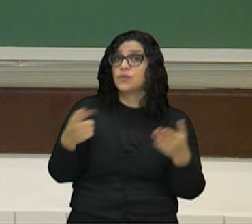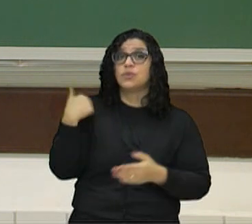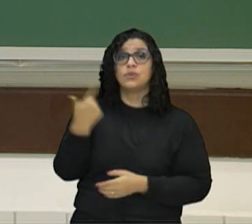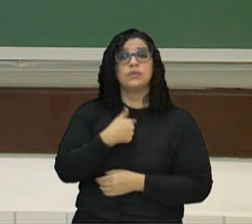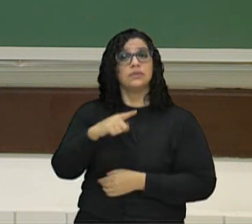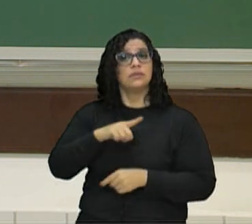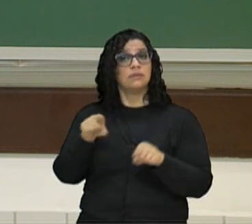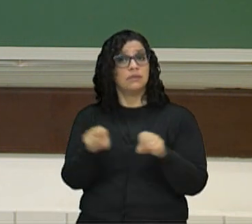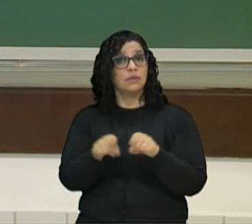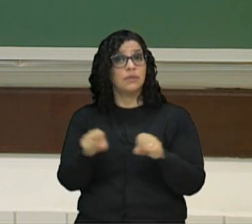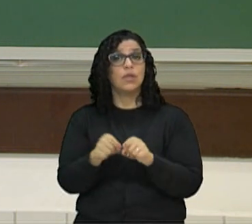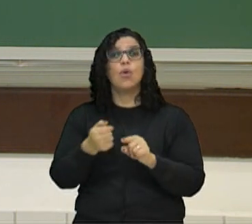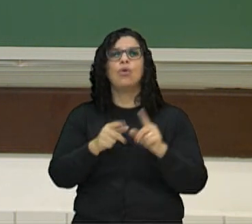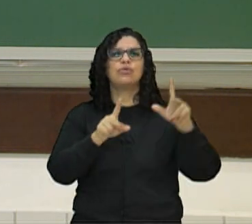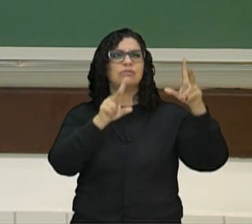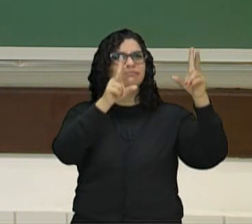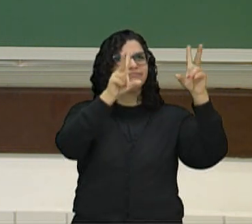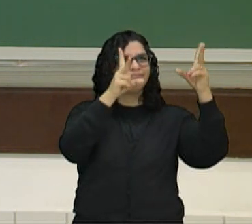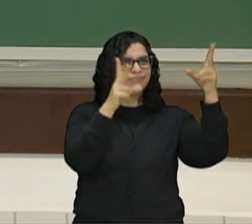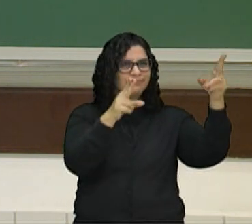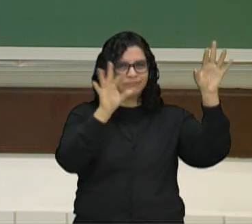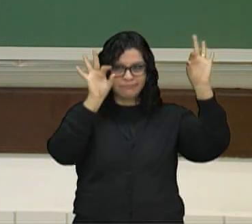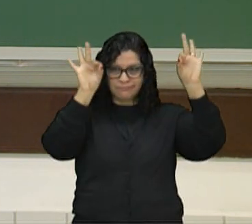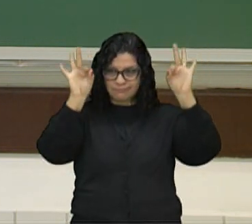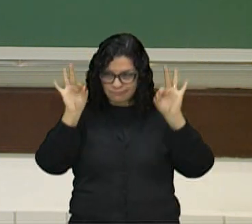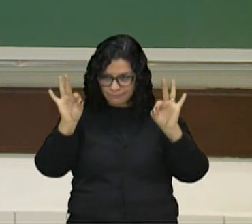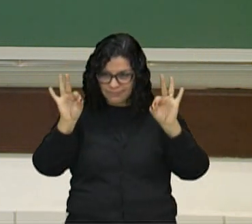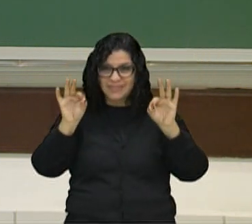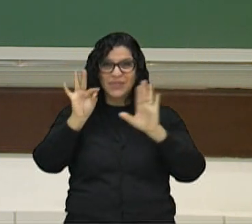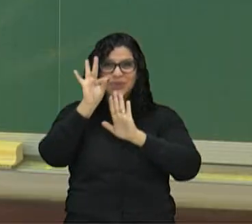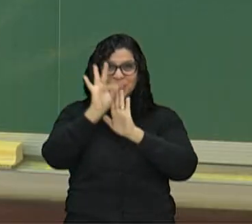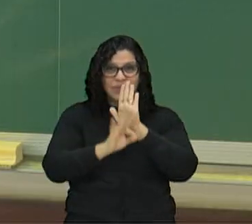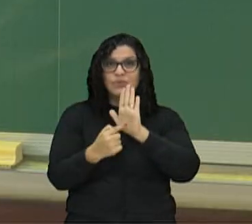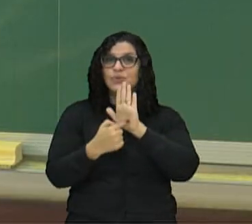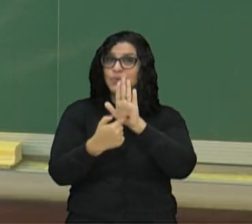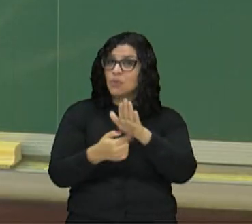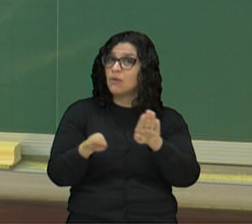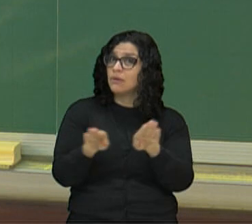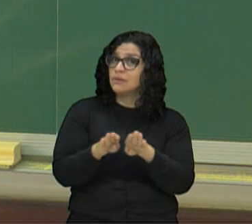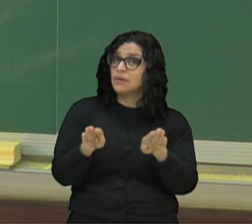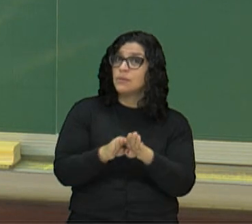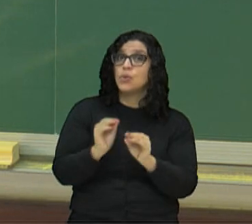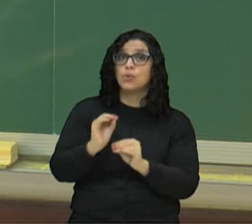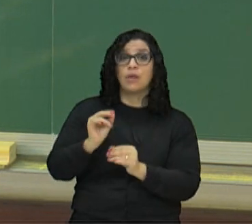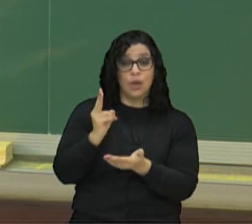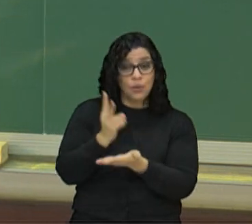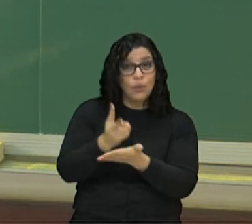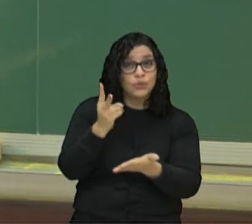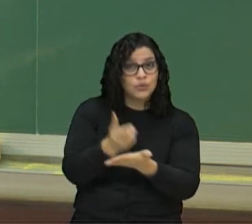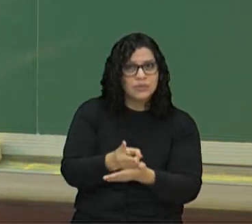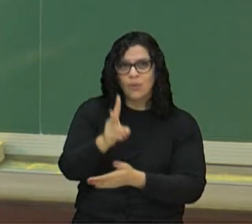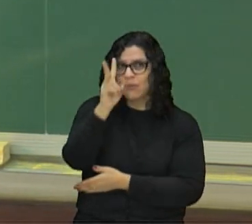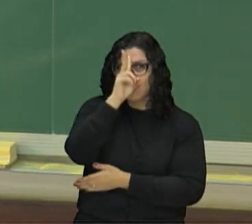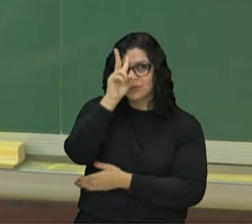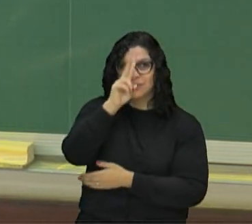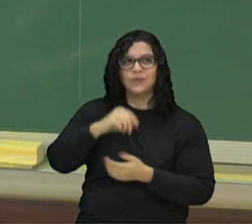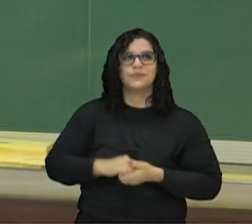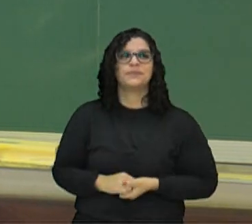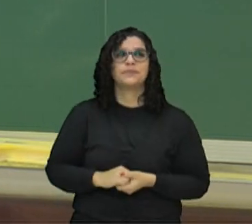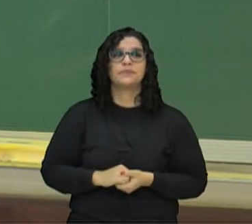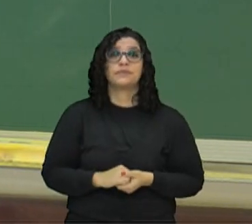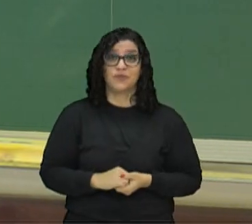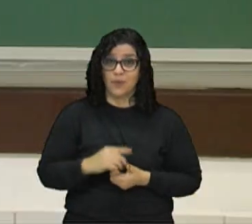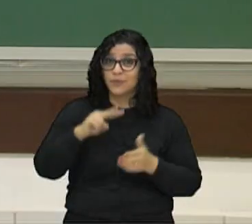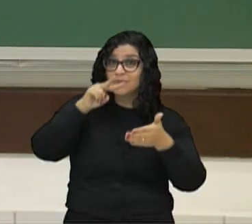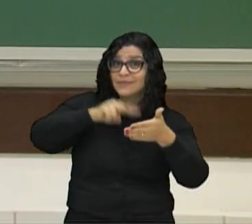temos mais um outro fragmento que retrata muito bem a continuação dessa história.